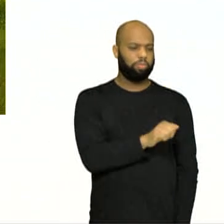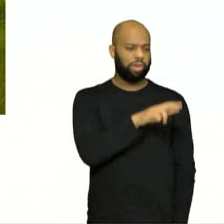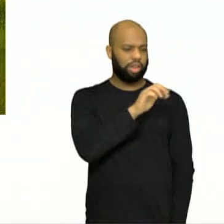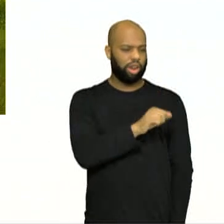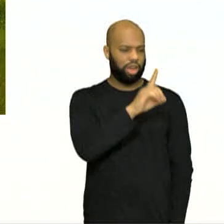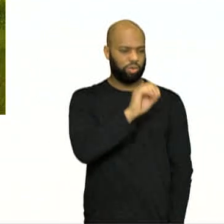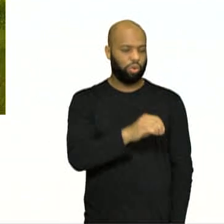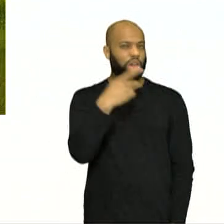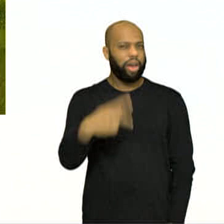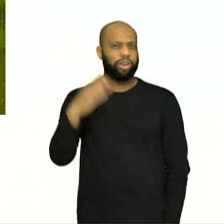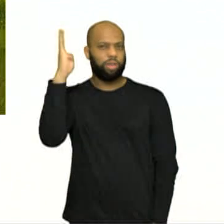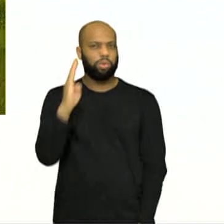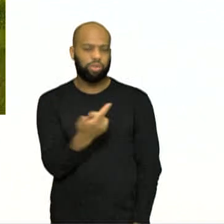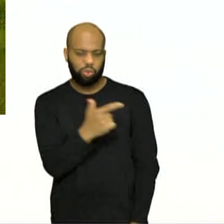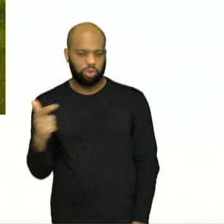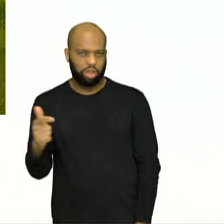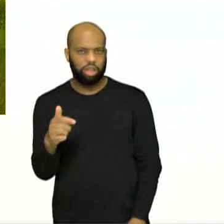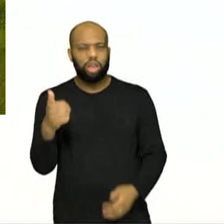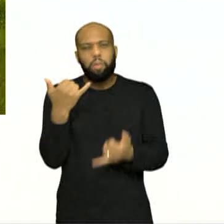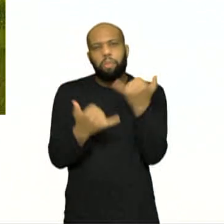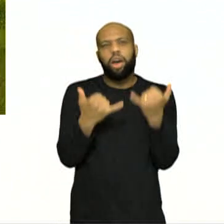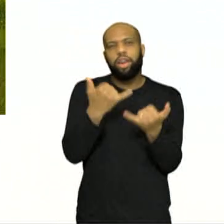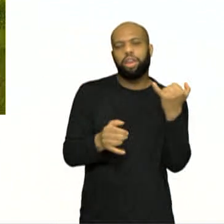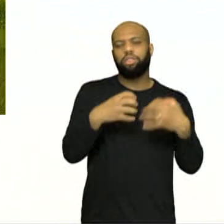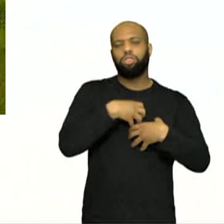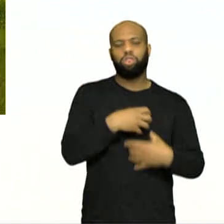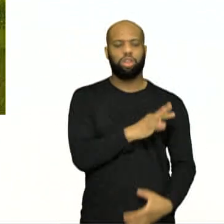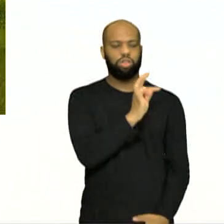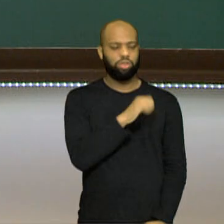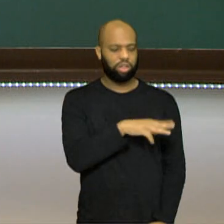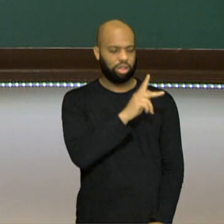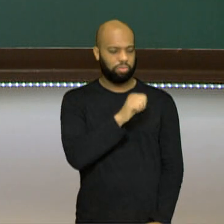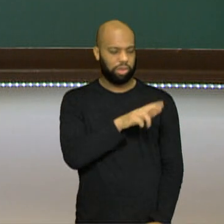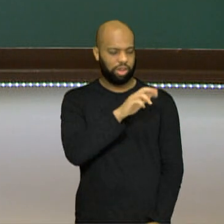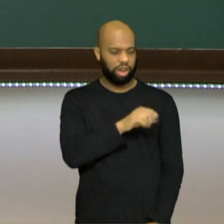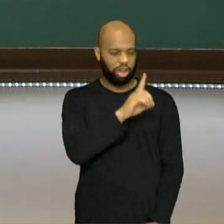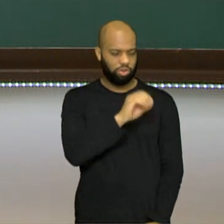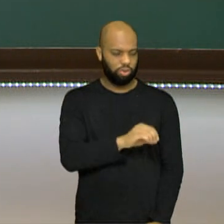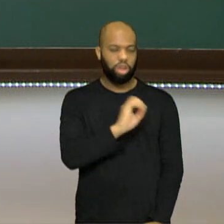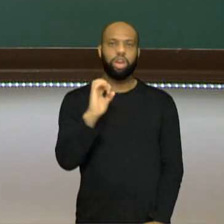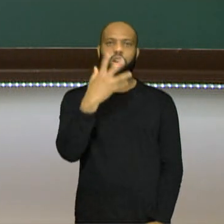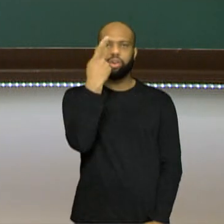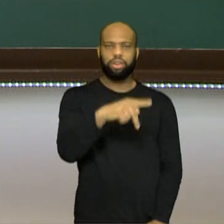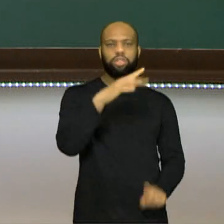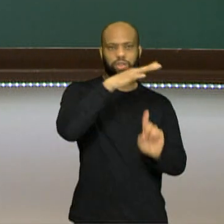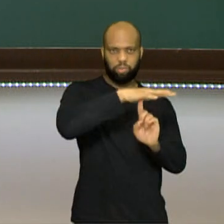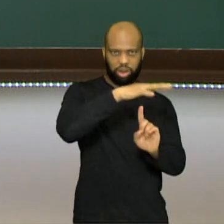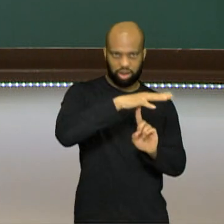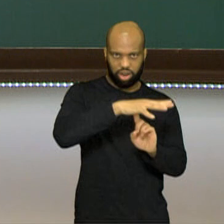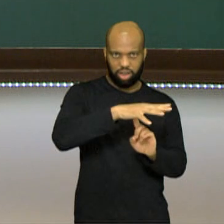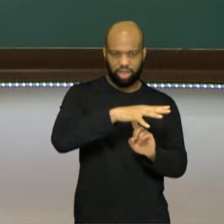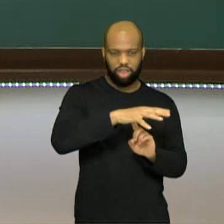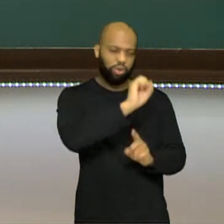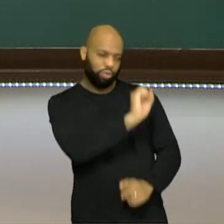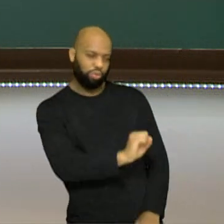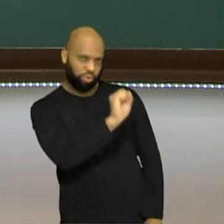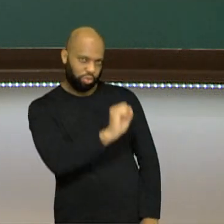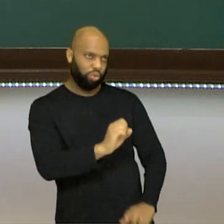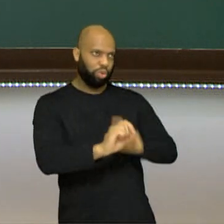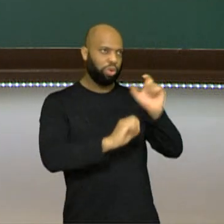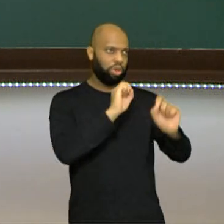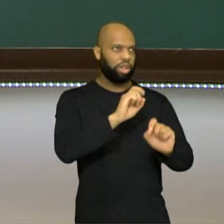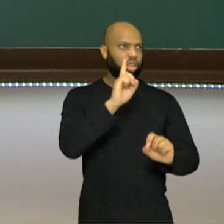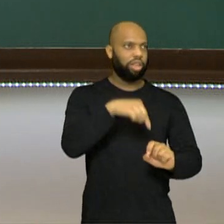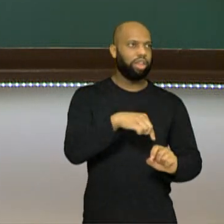Brasil. Mais próximo de um clima temperado é o clima que começa a acontecer aqui no Paraná e se estende até o sul, que é o